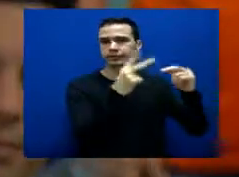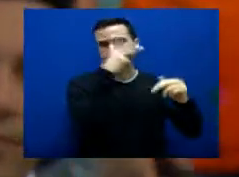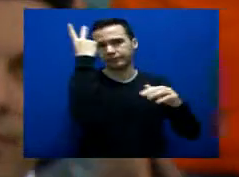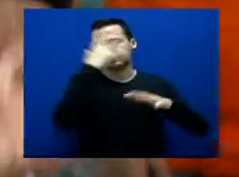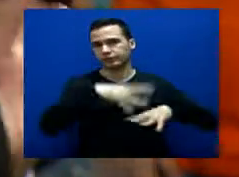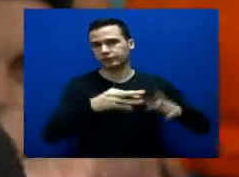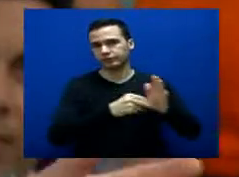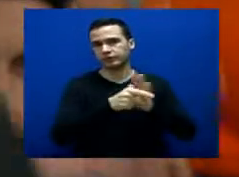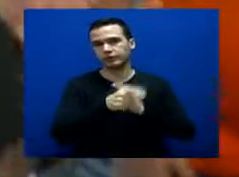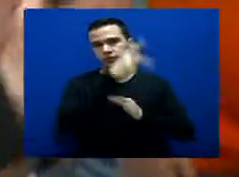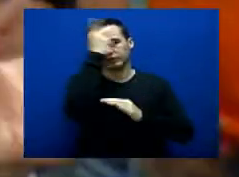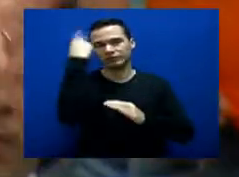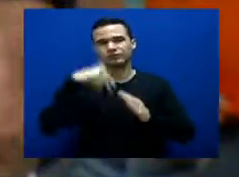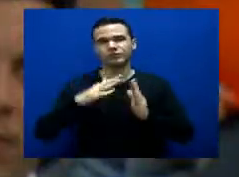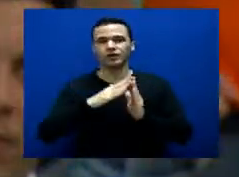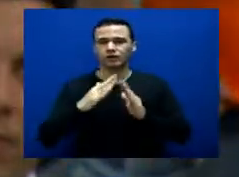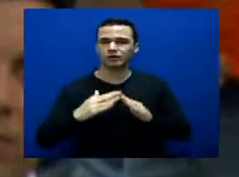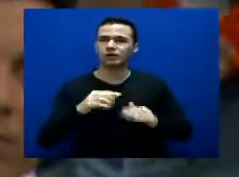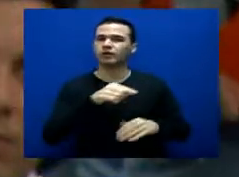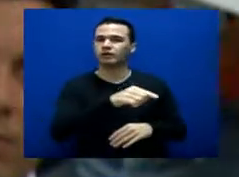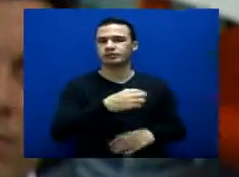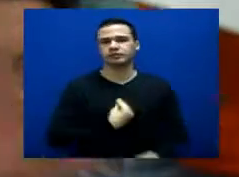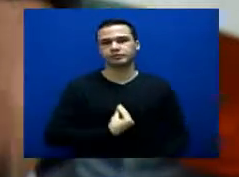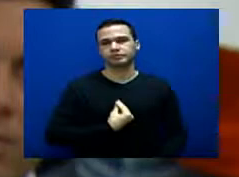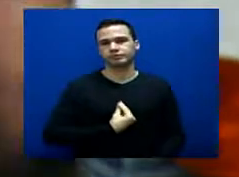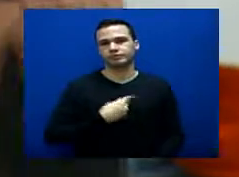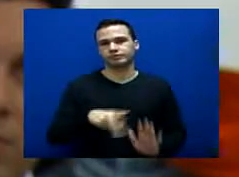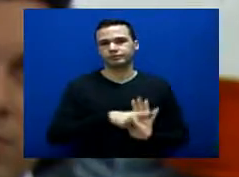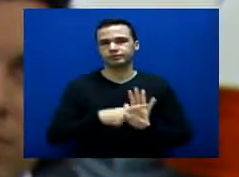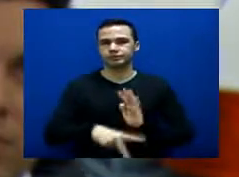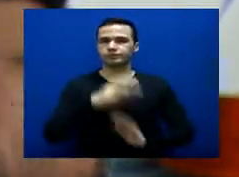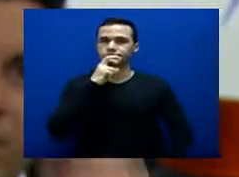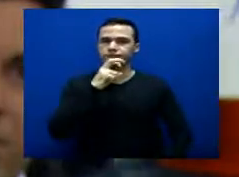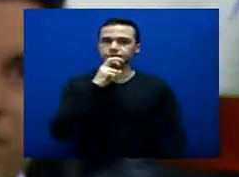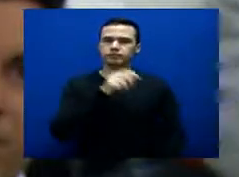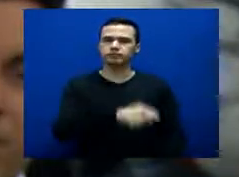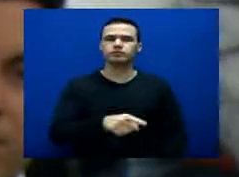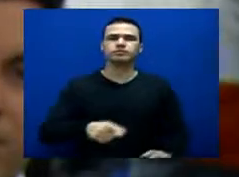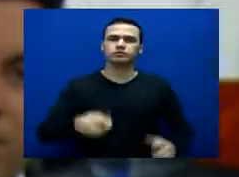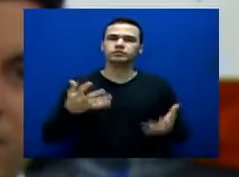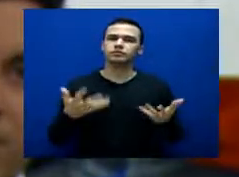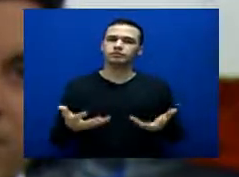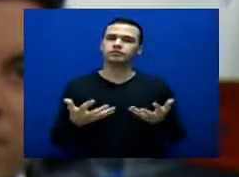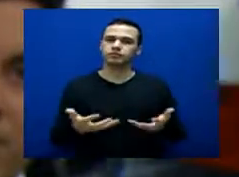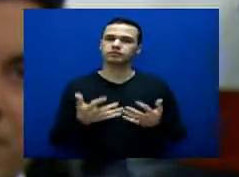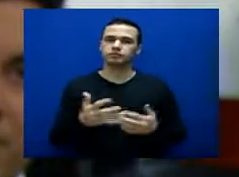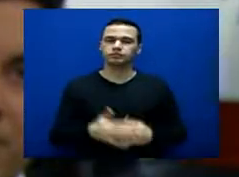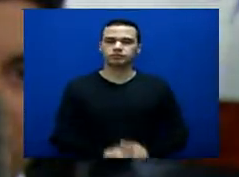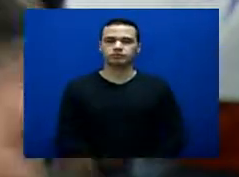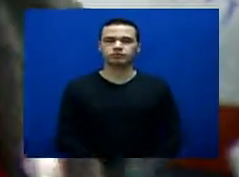aos moradores, à população que está aqui, que veio para fazer participar dessa votação.